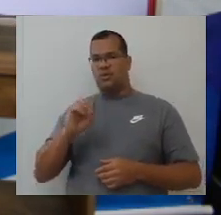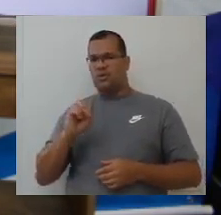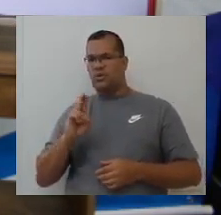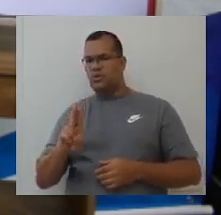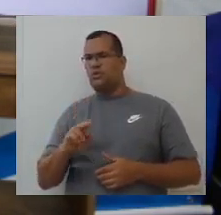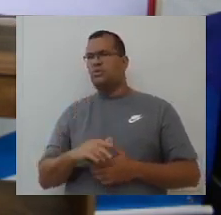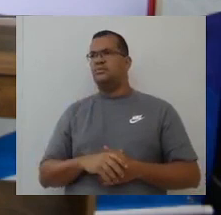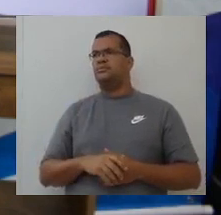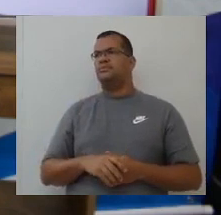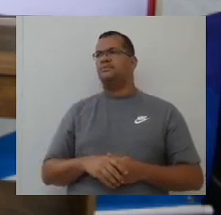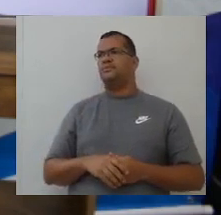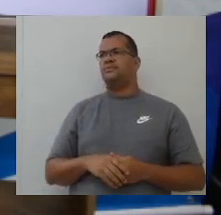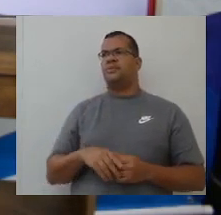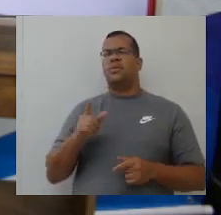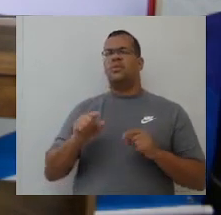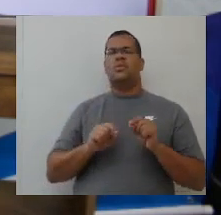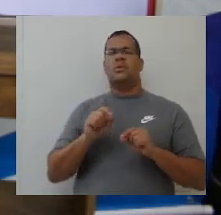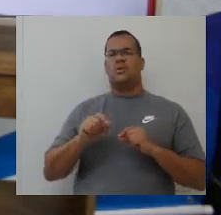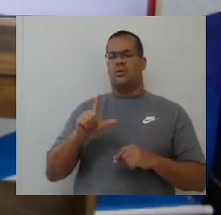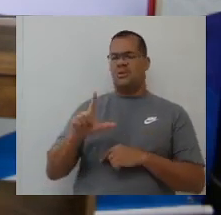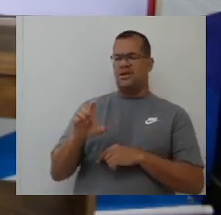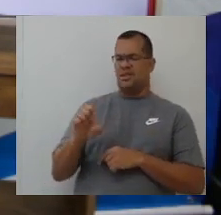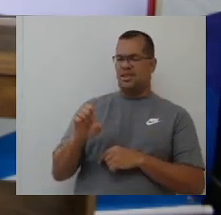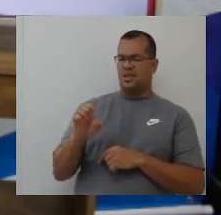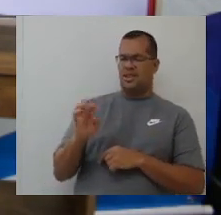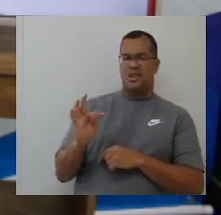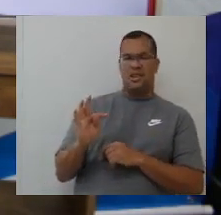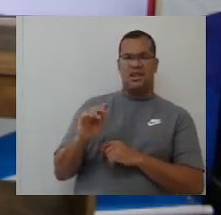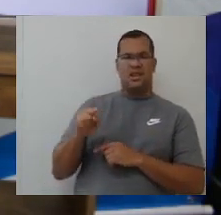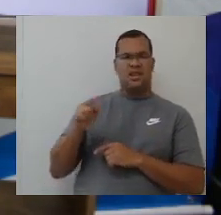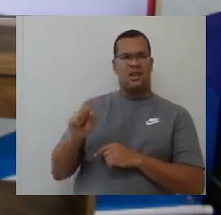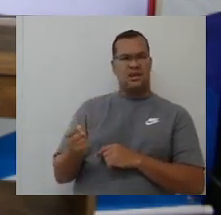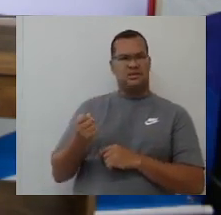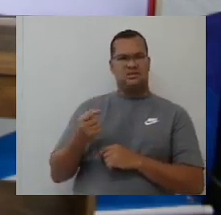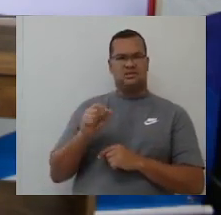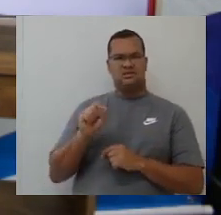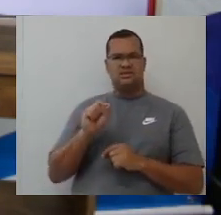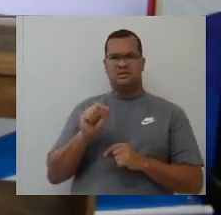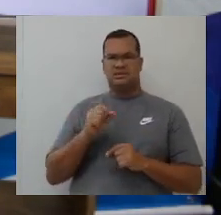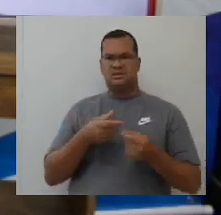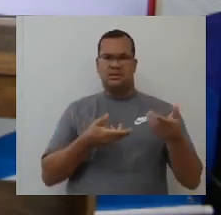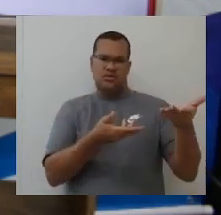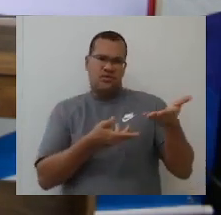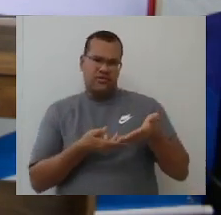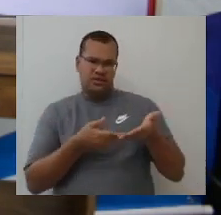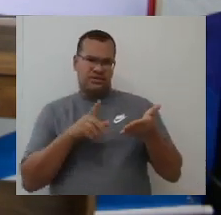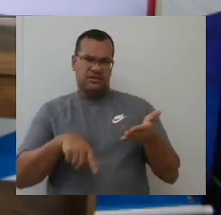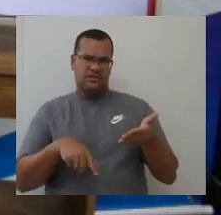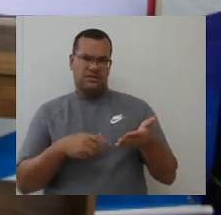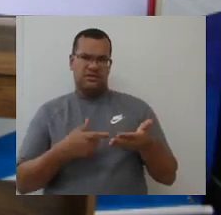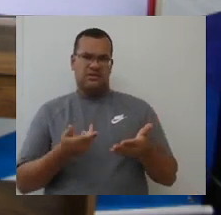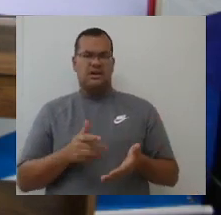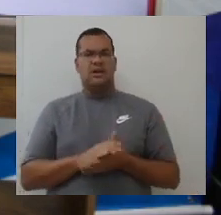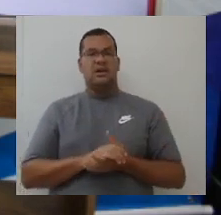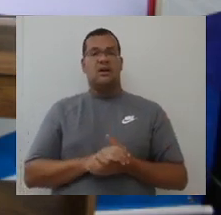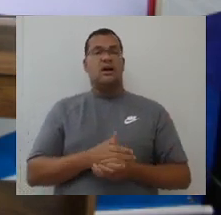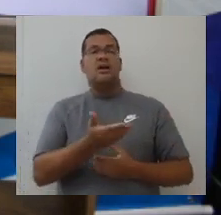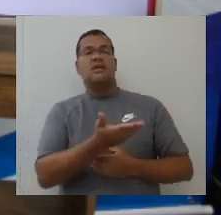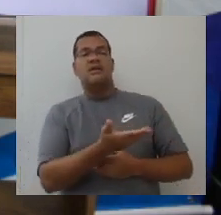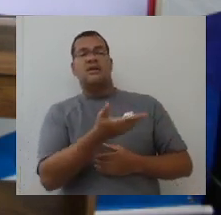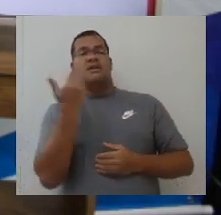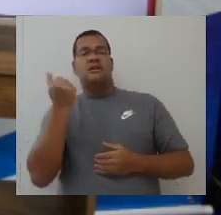esse let's aí? Let's. Esse let's é fazendo convite, né? Que não deixa de ser imperativo também, né? Ah, vamos à